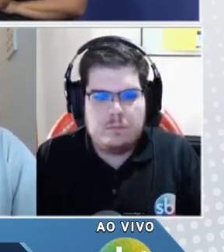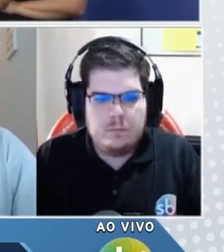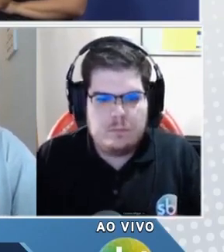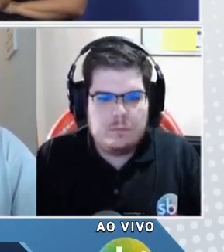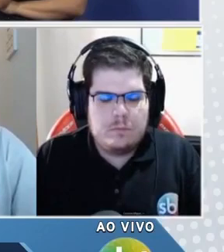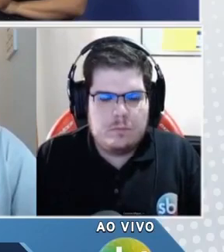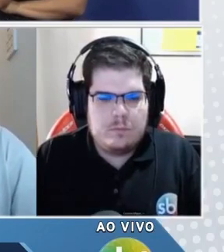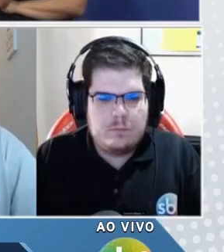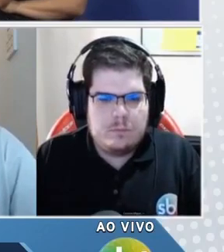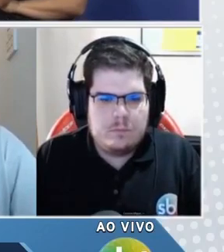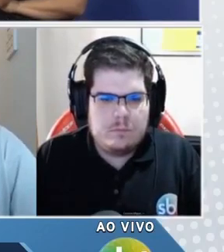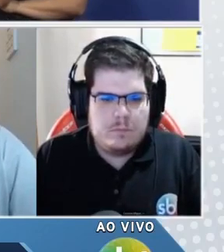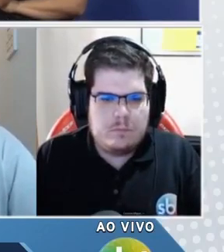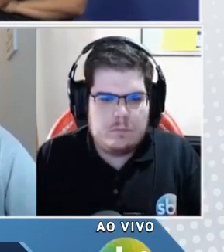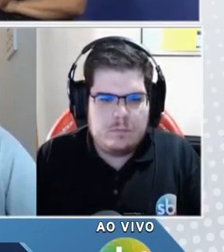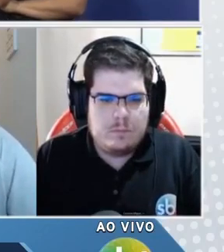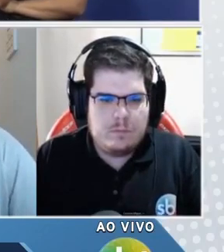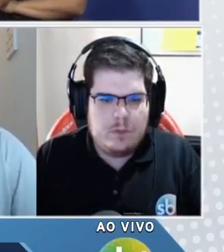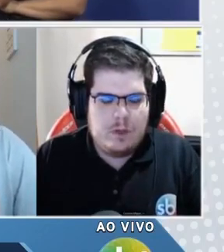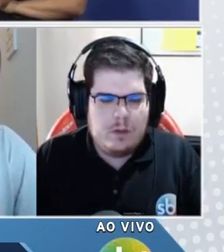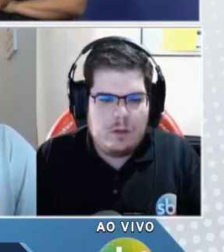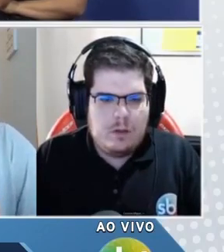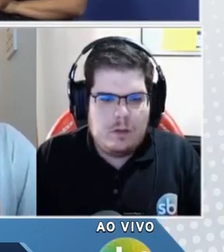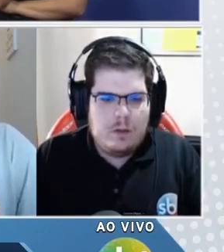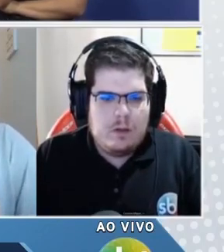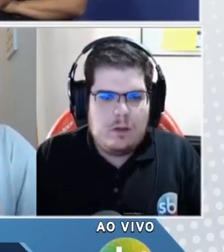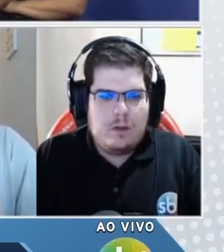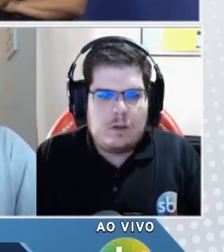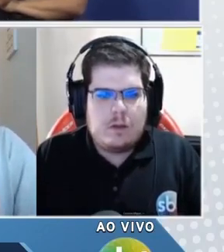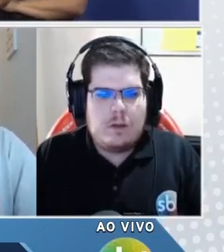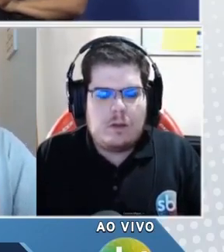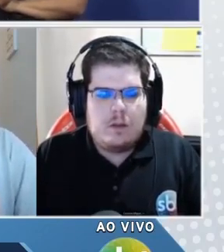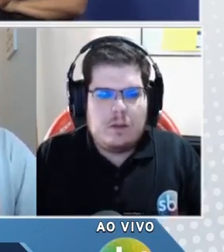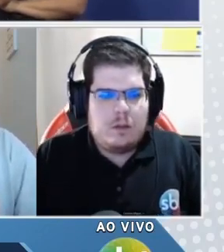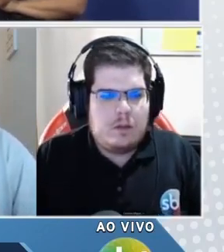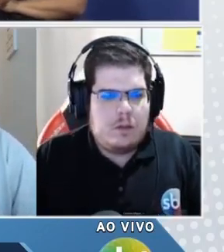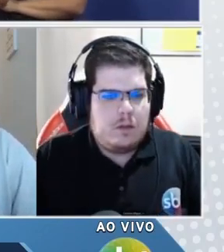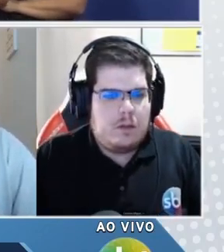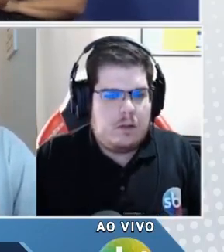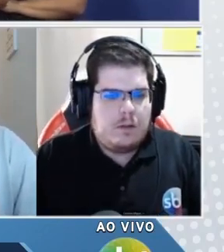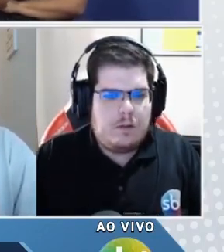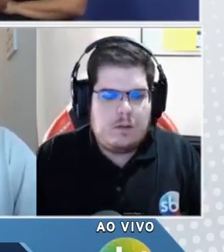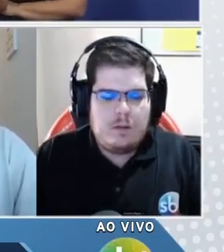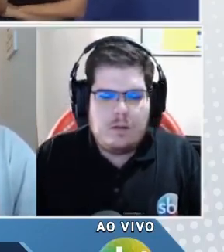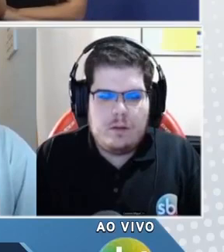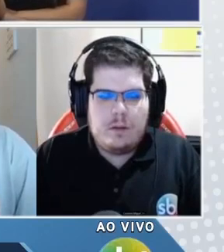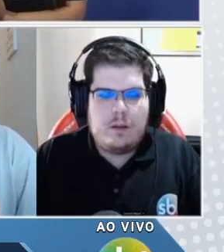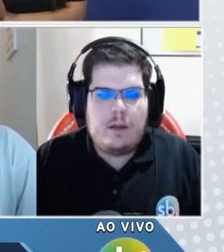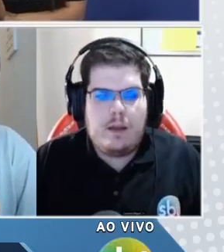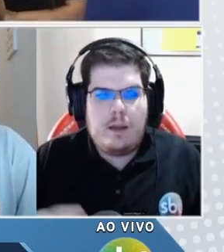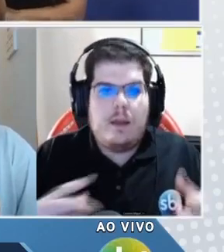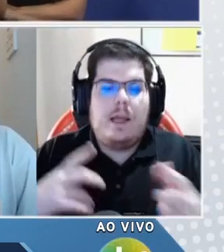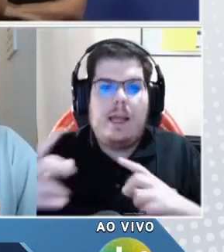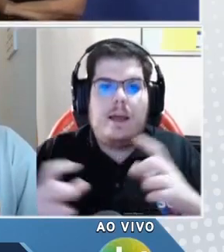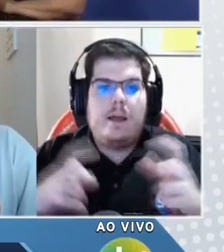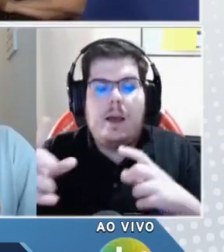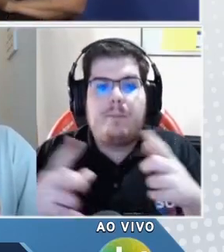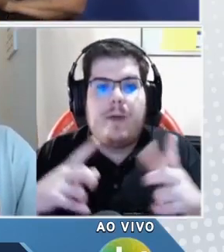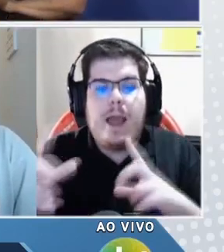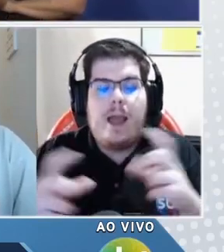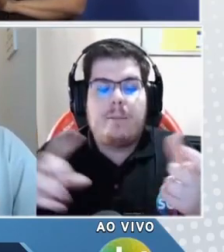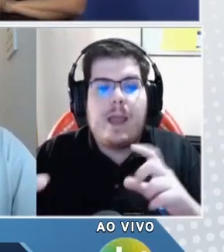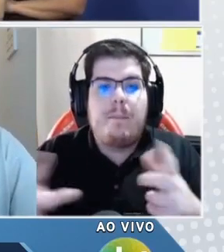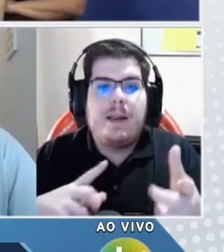hoje, não iria pra nada, né? A não ser que algum time ganhasse a Copa do Brasil Libertadores. Mas deixou de subir